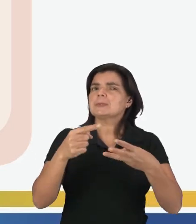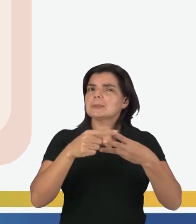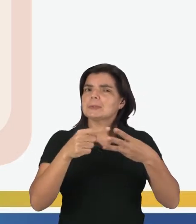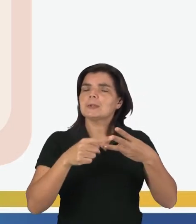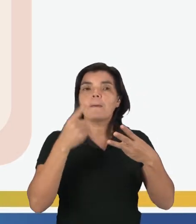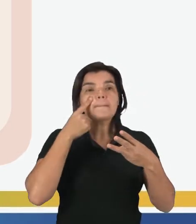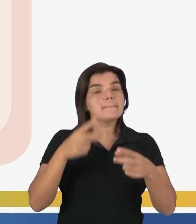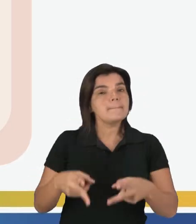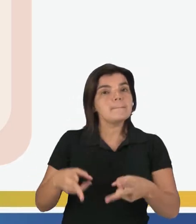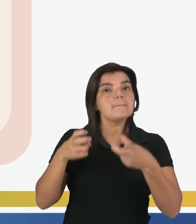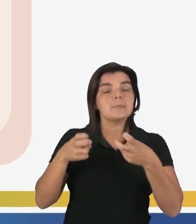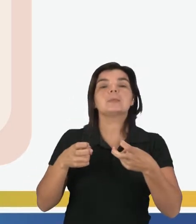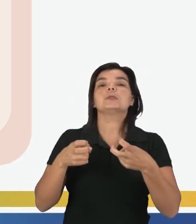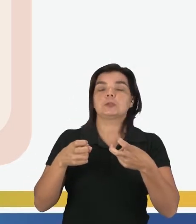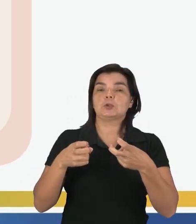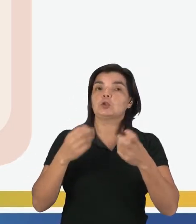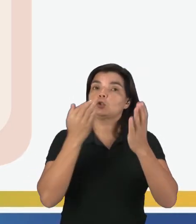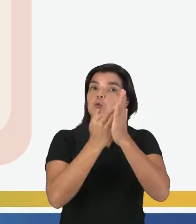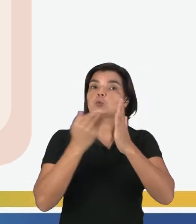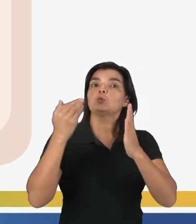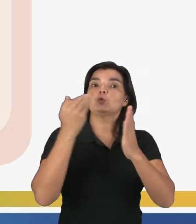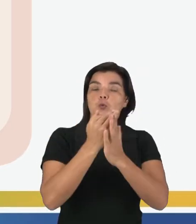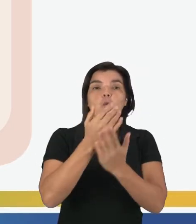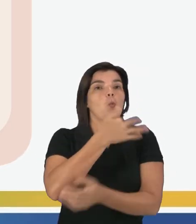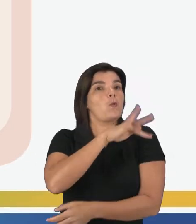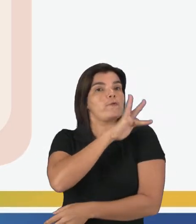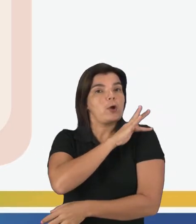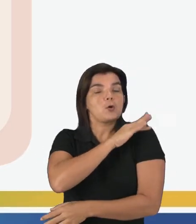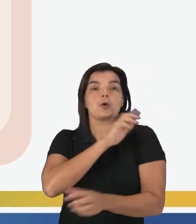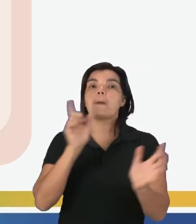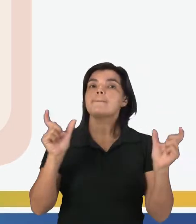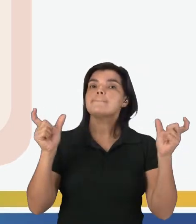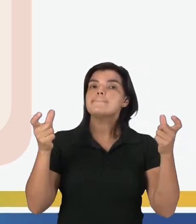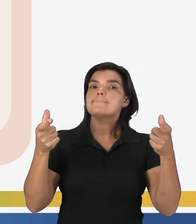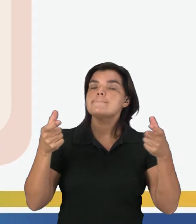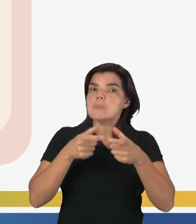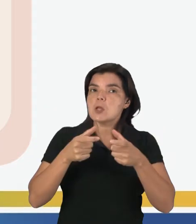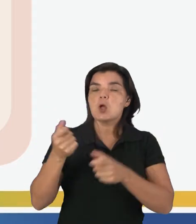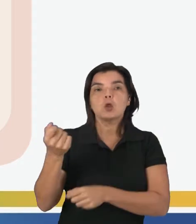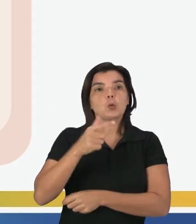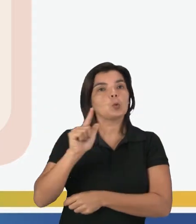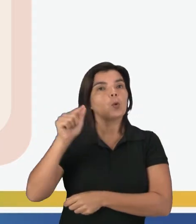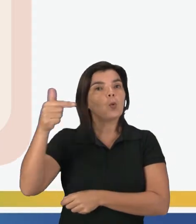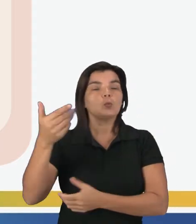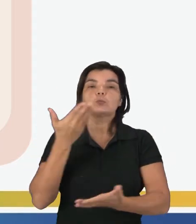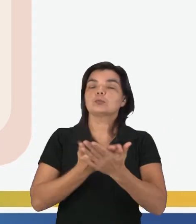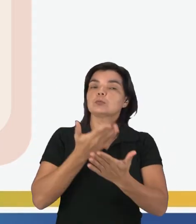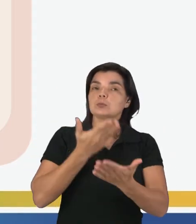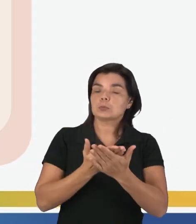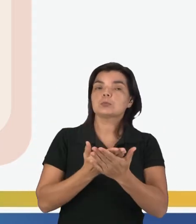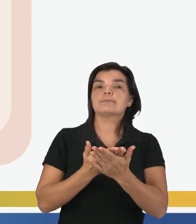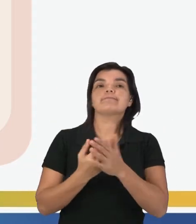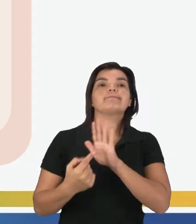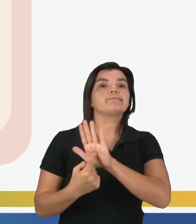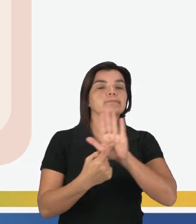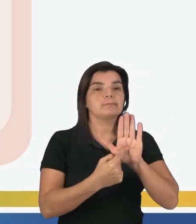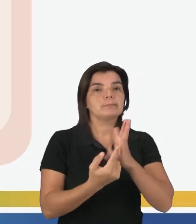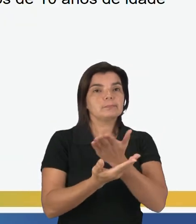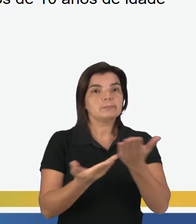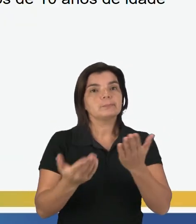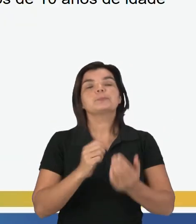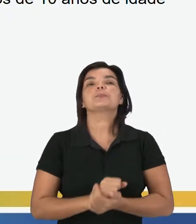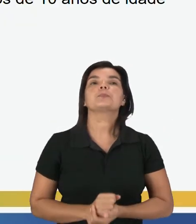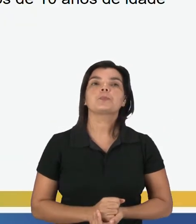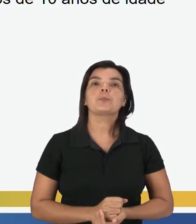vamos perceber que o nível superior completo é bem menor do que os outros índices que estão aí